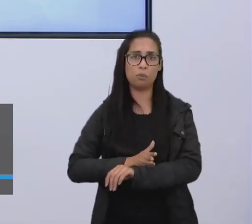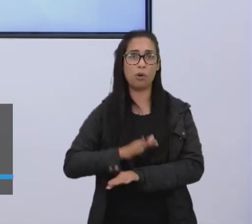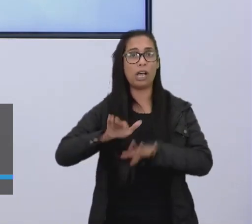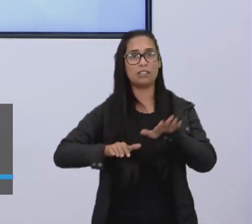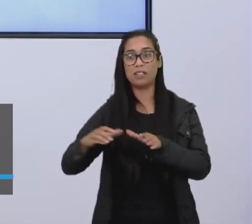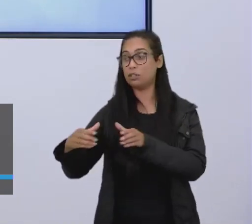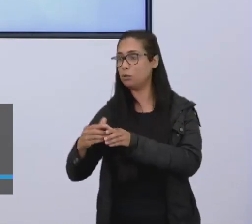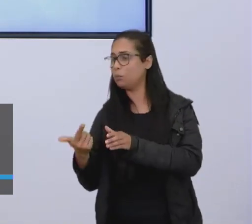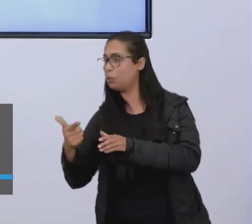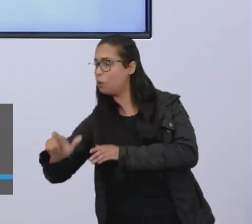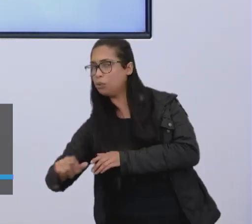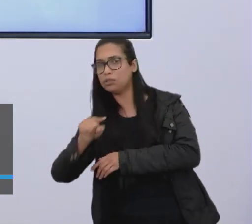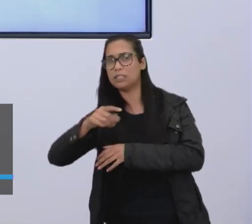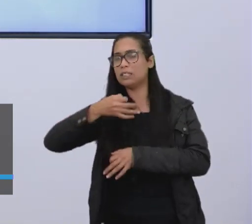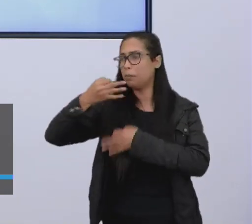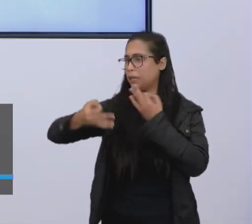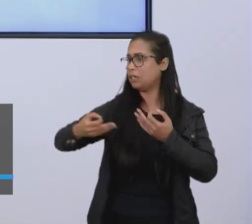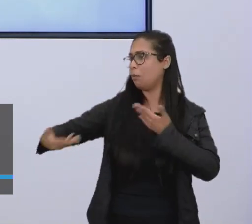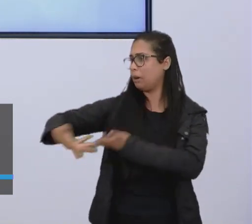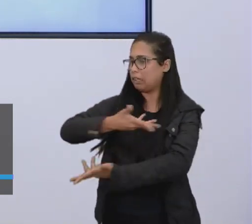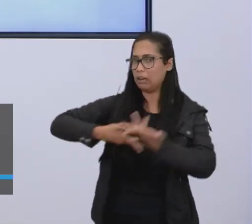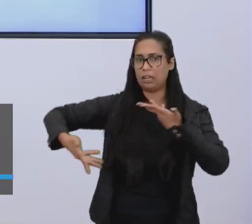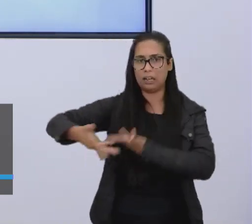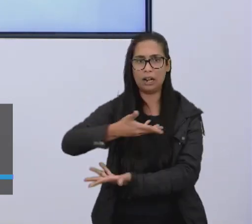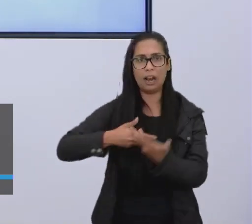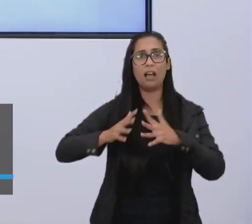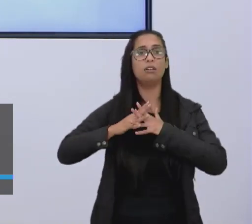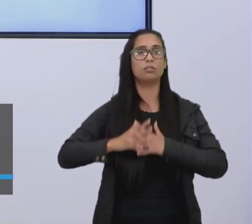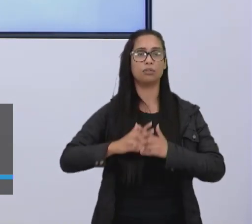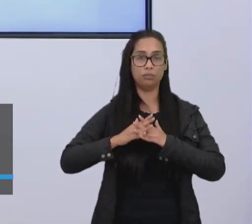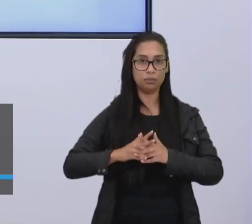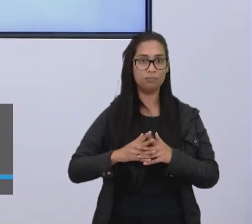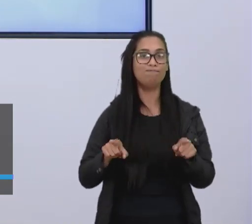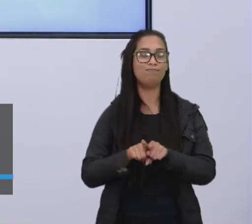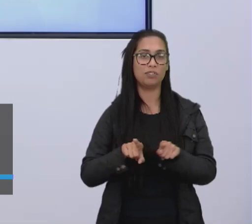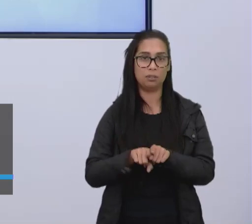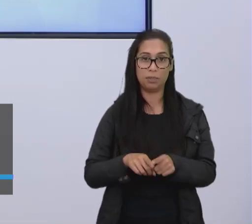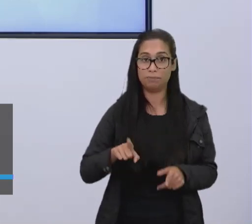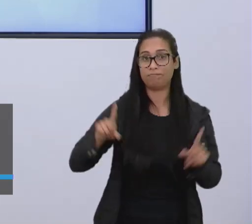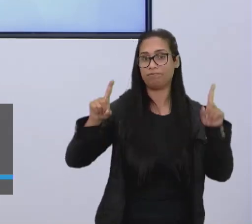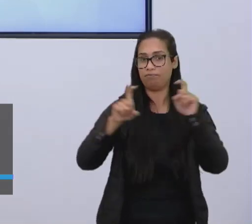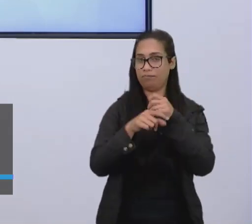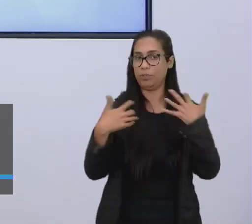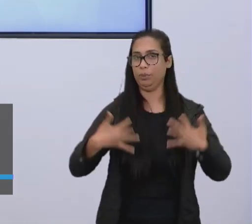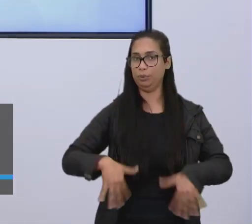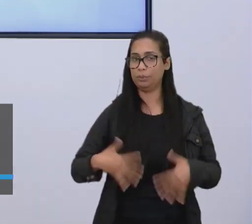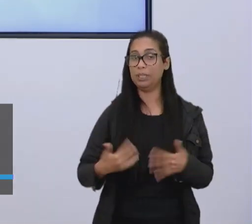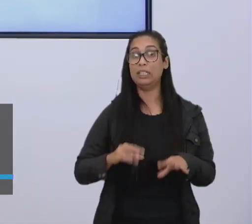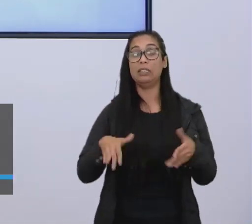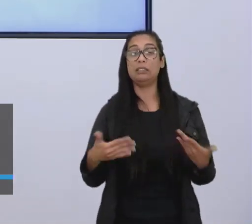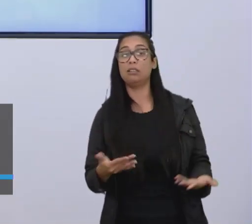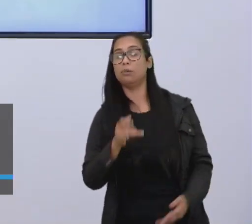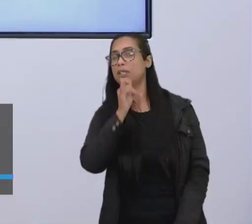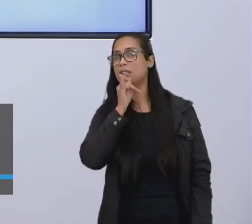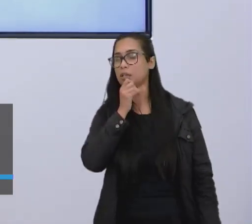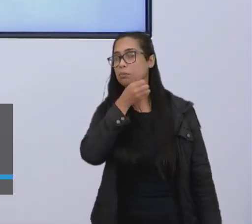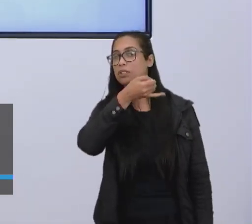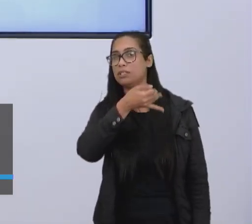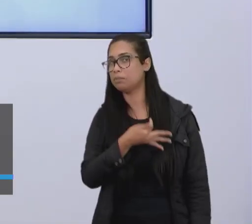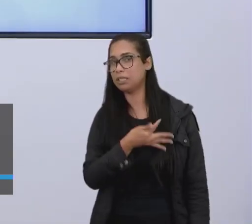questão de separar quem é estabelecido e quem é outsider. E aí,